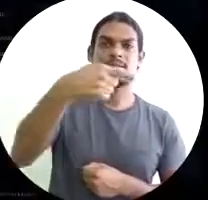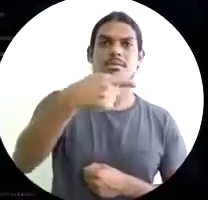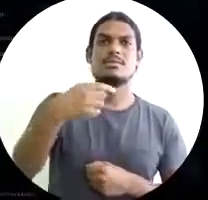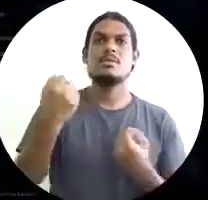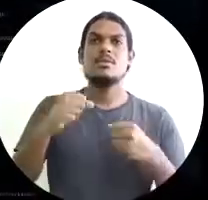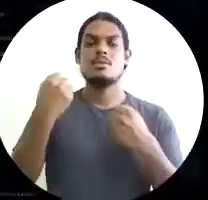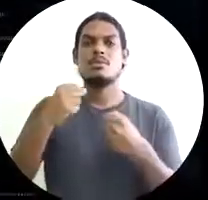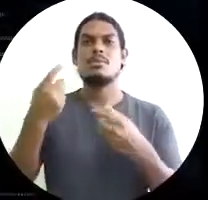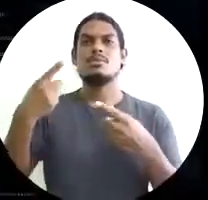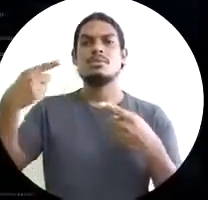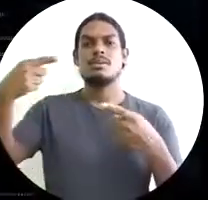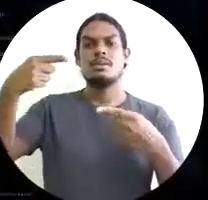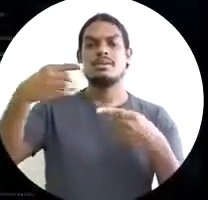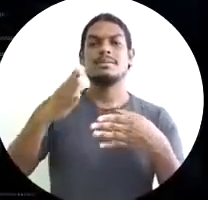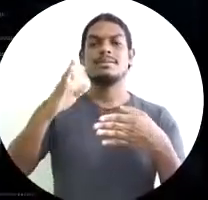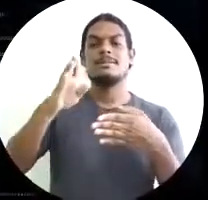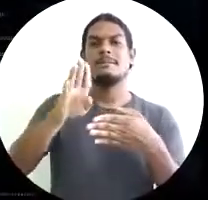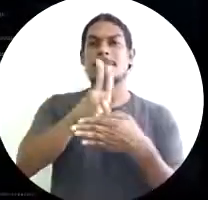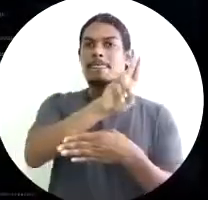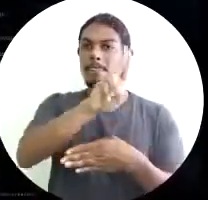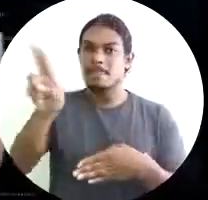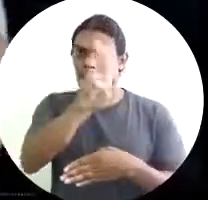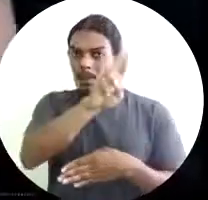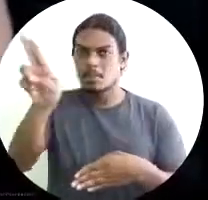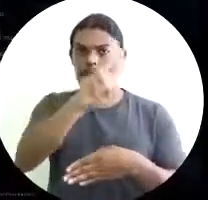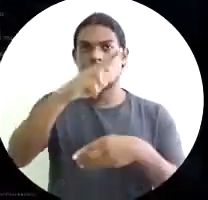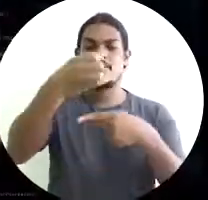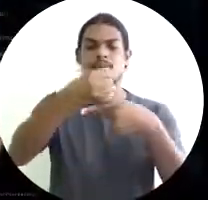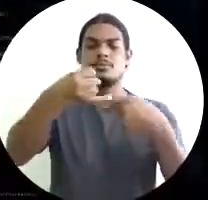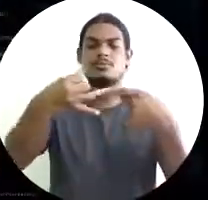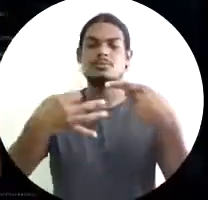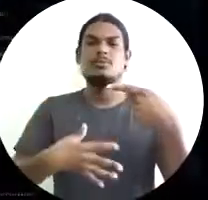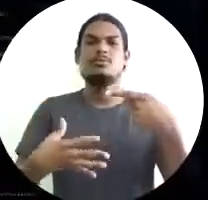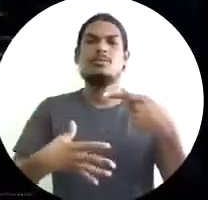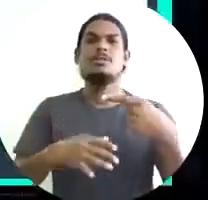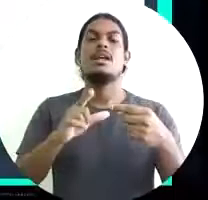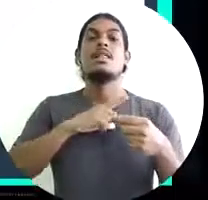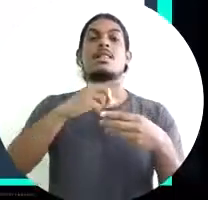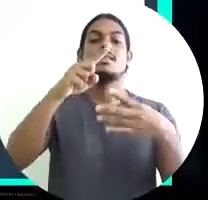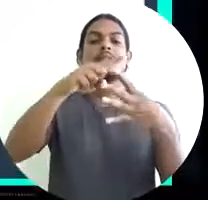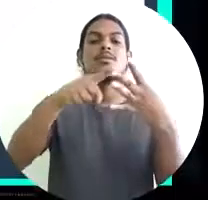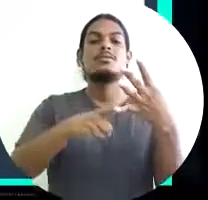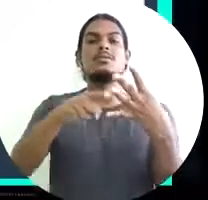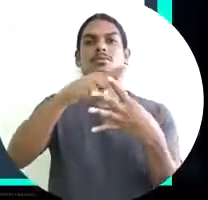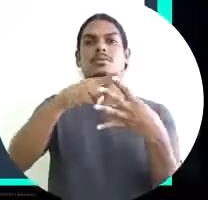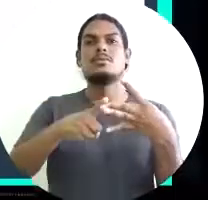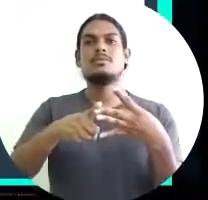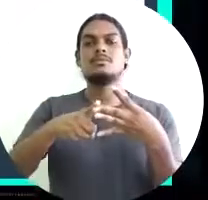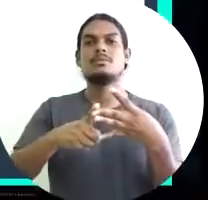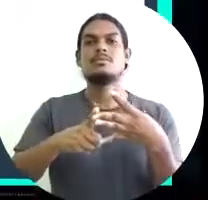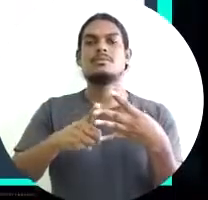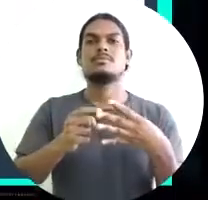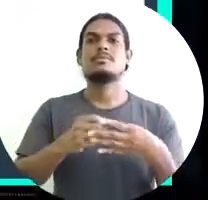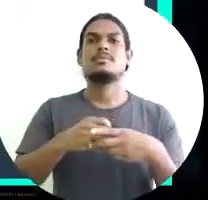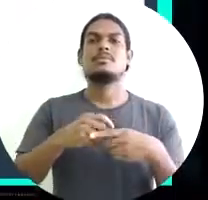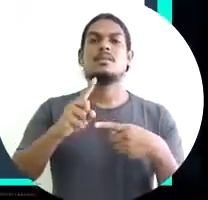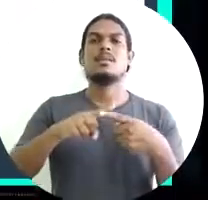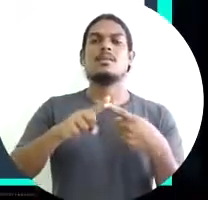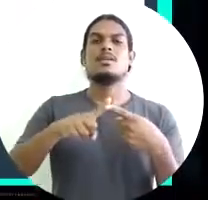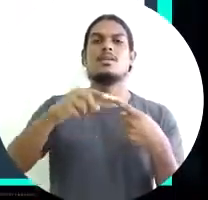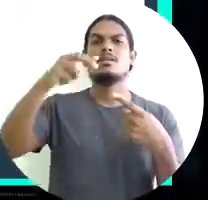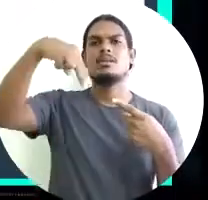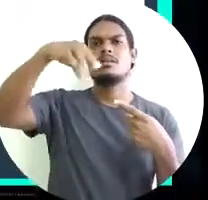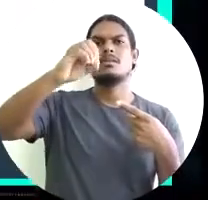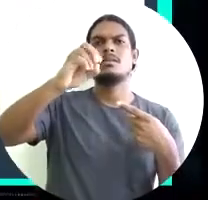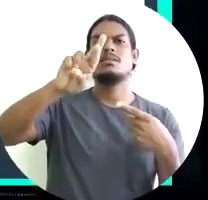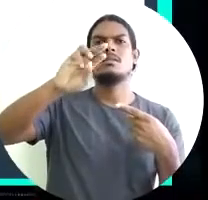Então todas essas daí são propriedades. Então a gente vai ter 4 propriedades relacionadas ao link. Link normal,